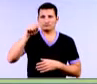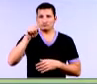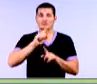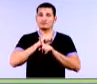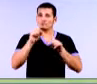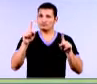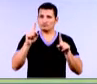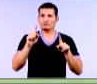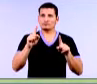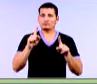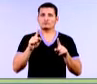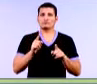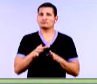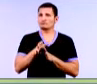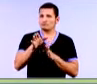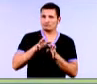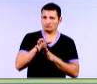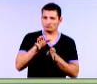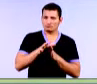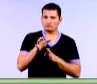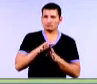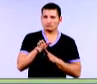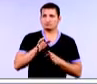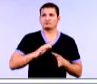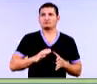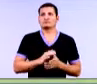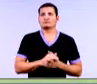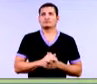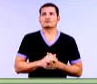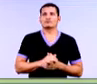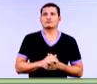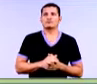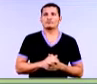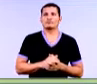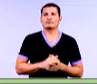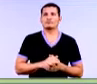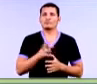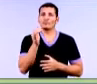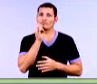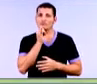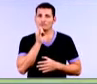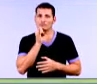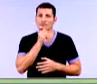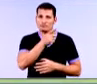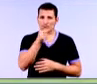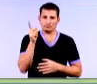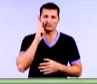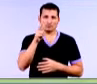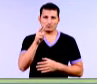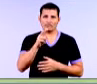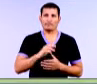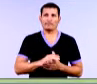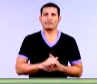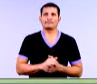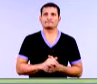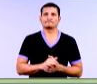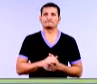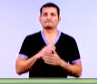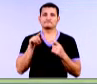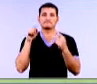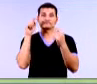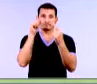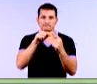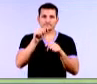é aconselhável nesse caso. Olha só, vamos dar aqui um exemplo para vocês. Objetivo do